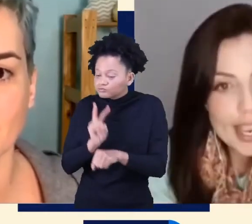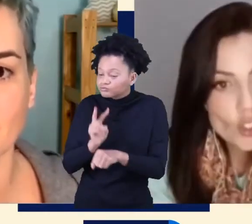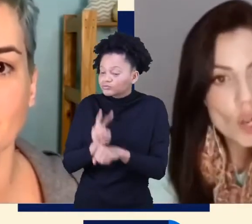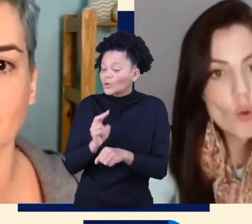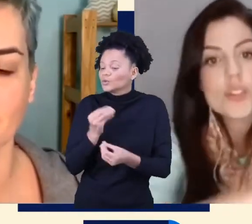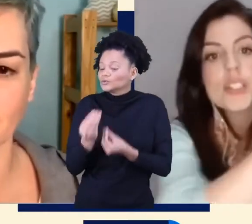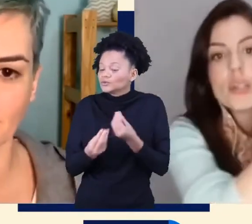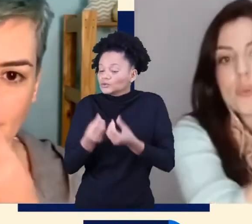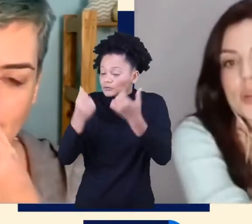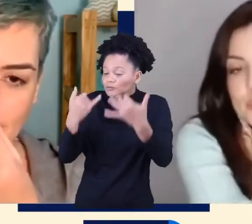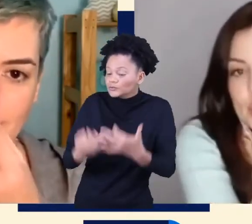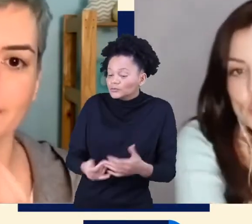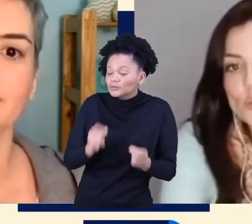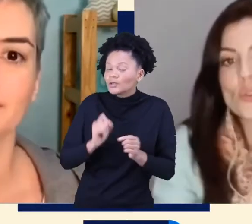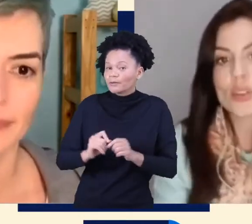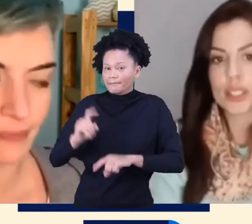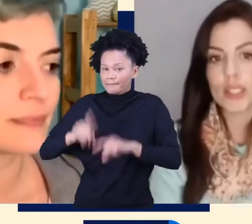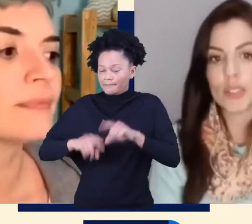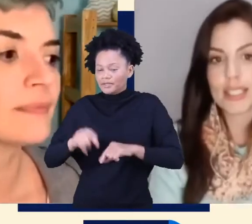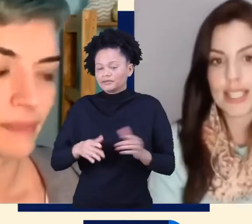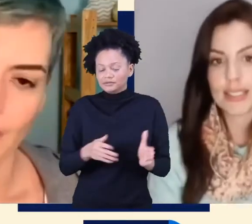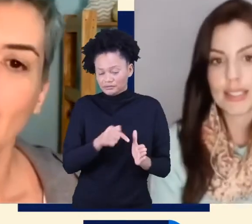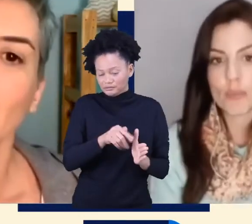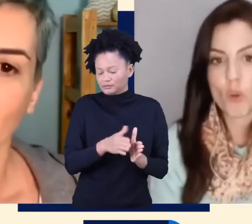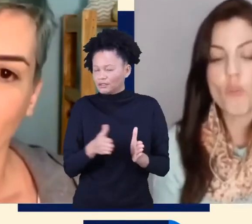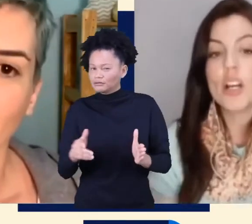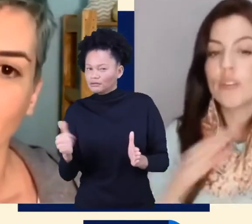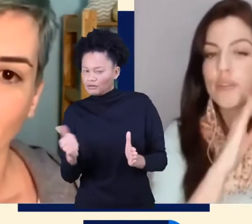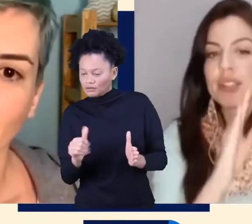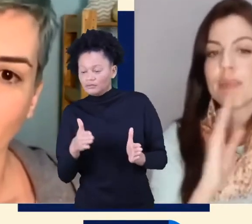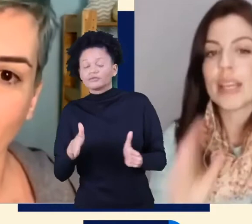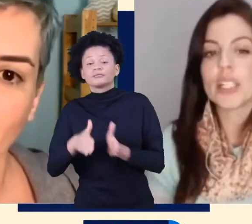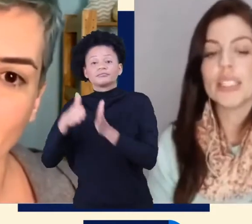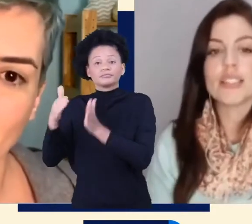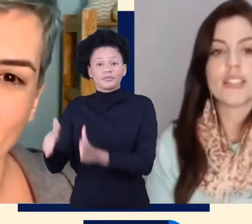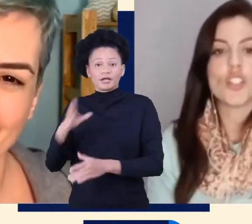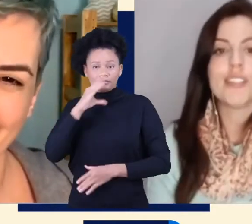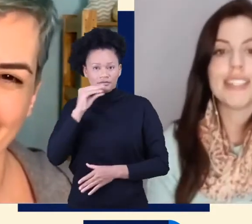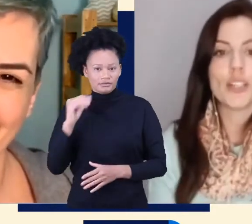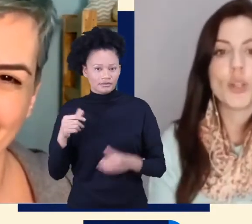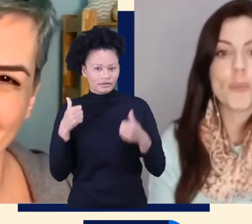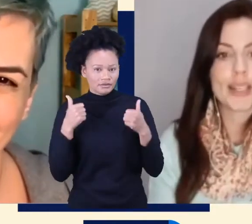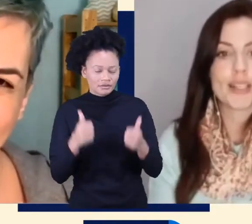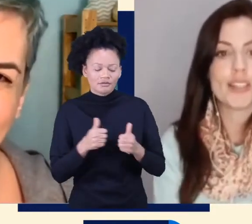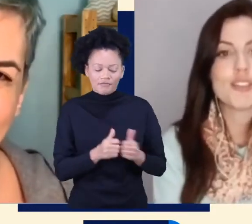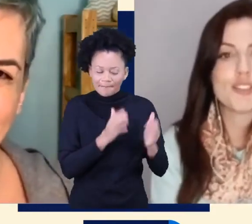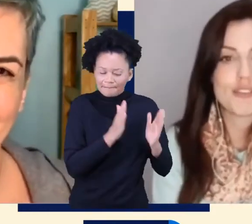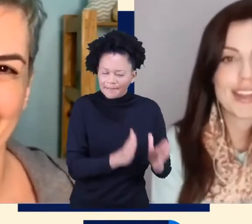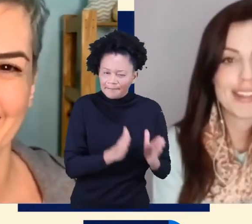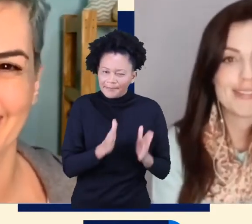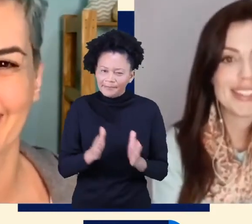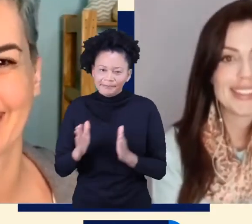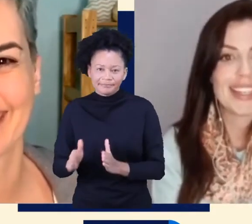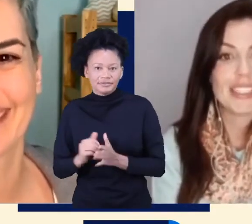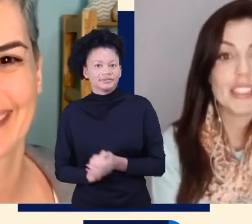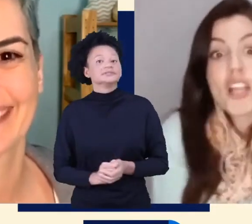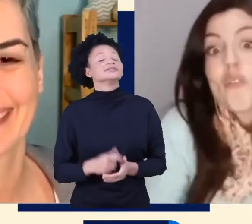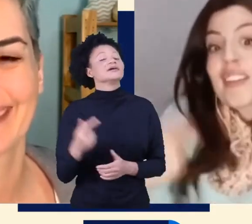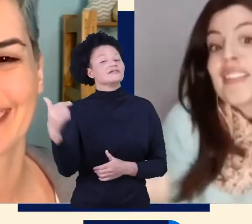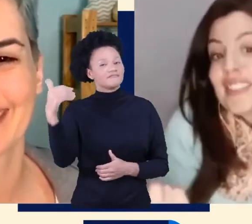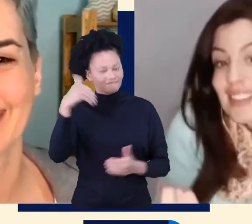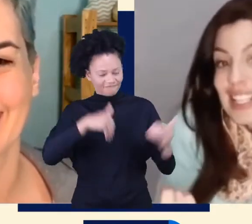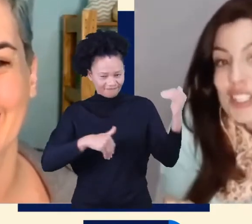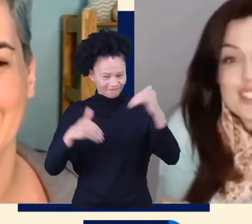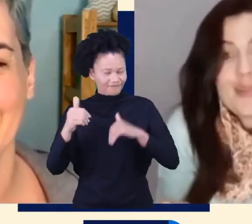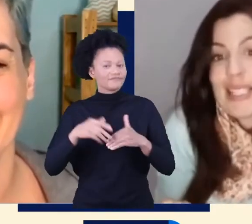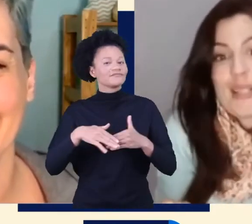de 7 a 11 e depois a partir dos 12 na adolescência, tá bom? Vou fazer bem organizadinho, então não percam que a gente vai estar aí.